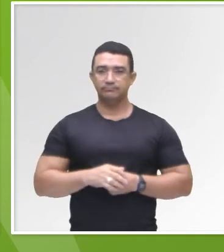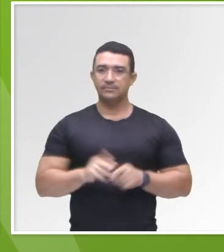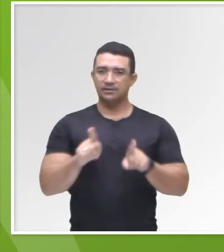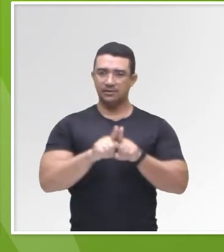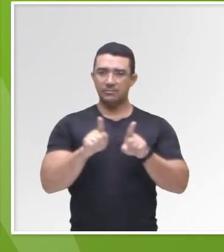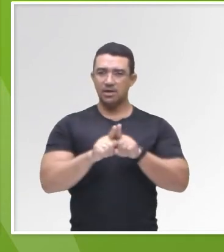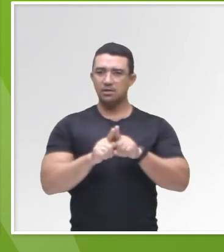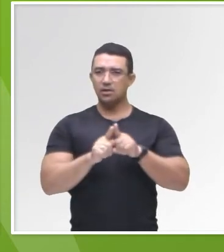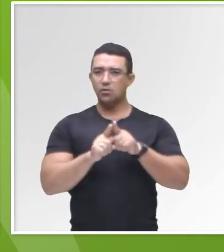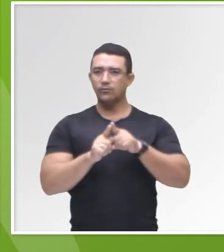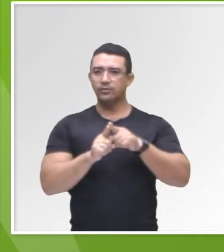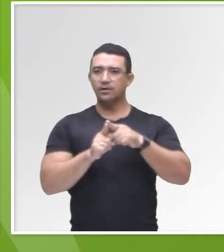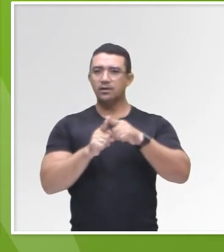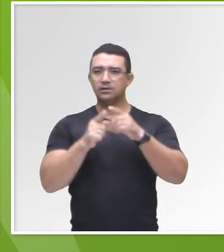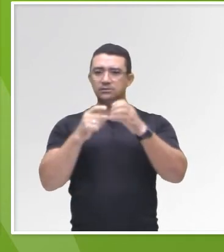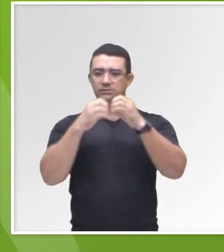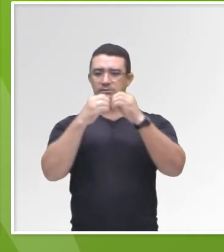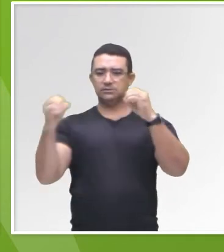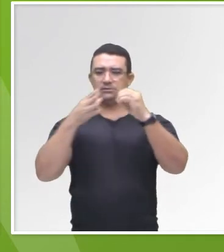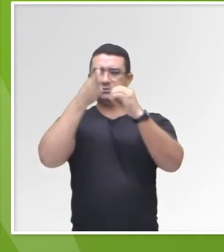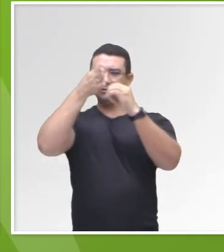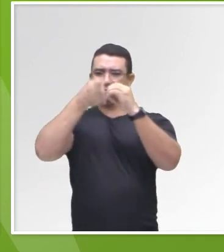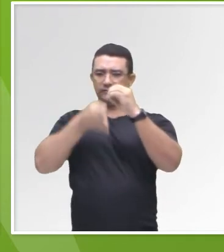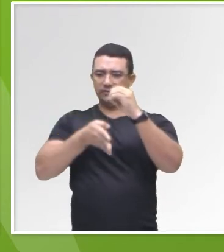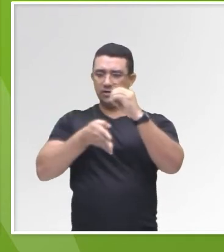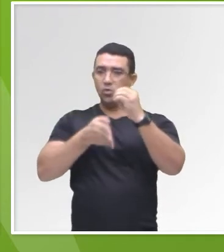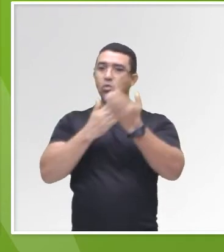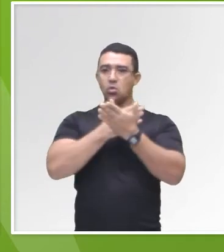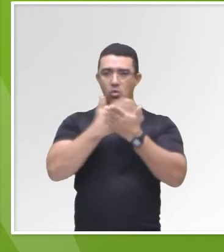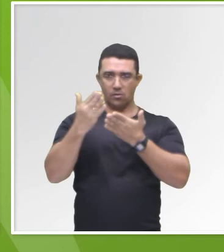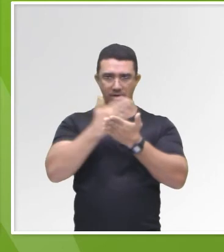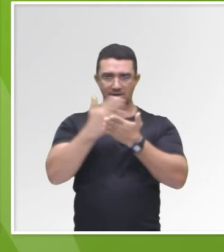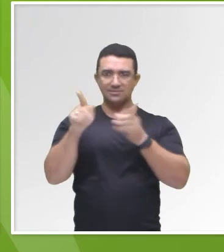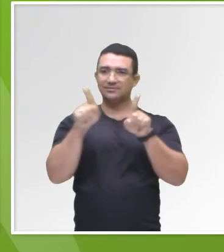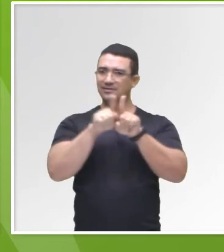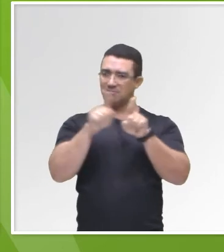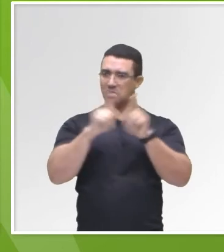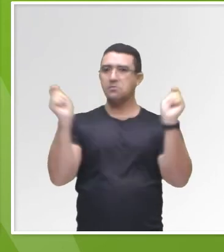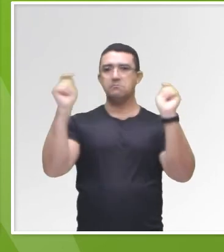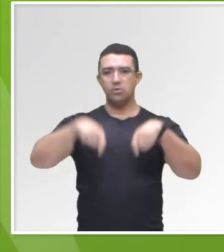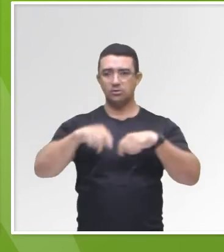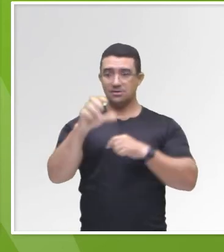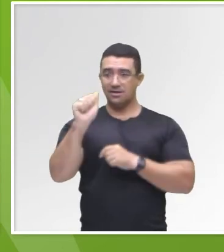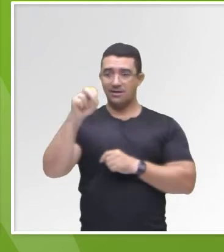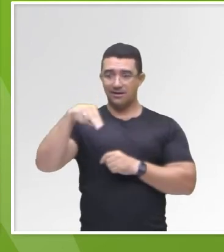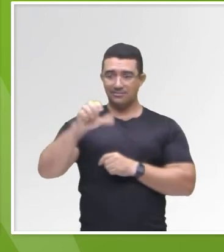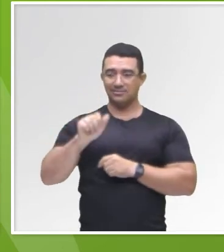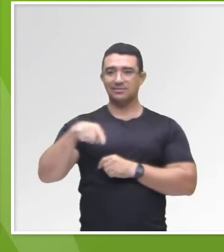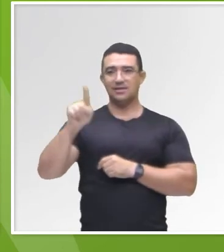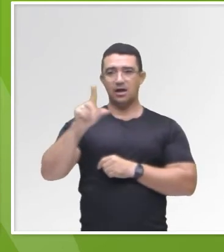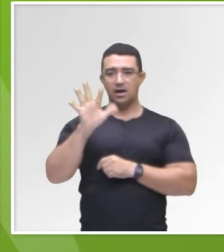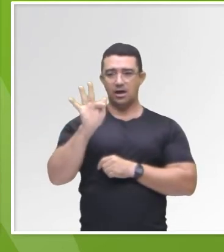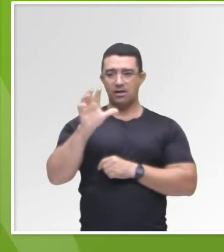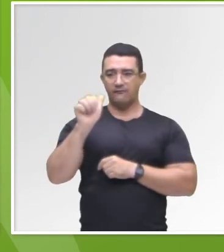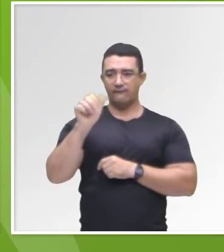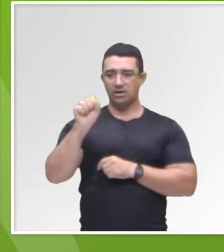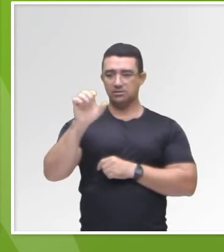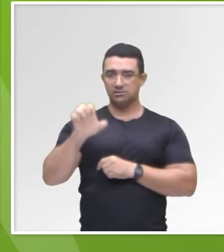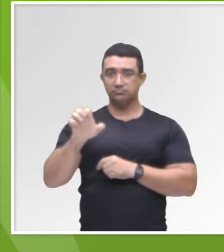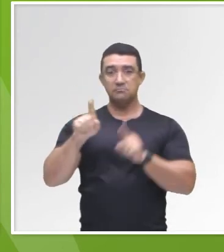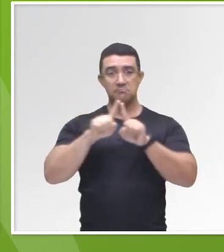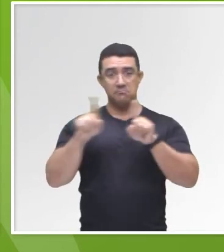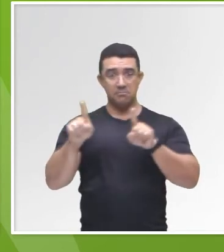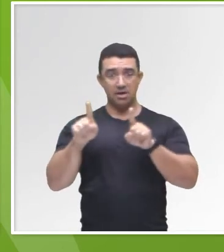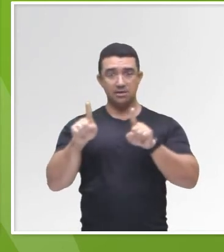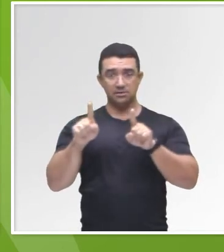vermelho. Essa divisão ela pode ter início já na anáfase, vai depender de cada tipo de célula. Mas essa imagem representa